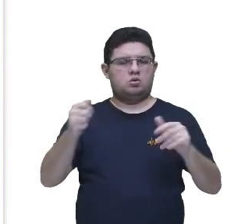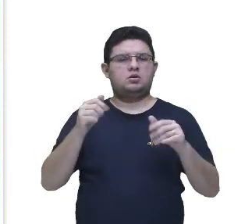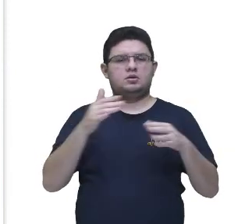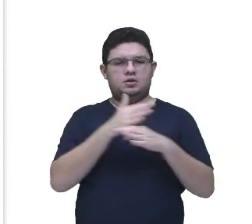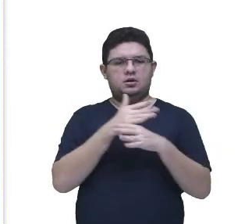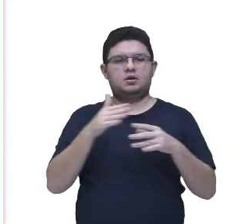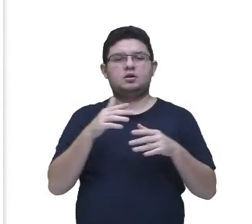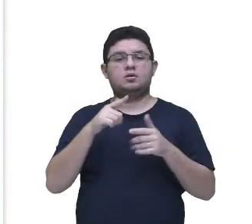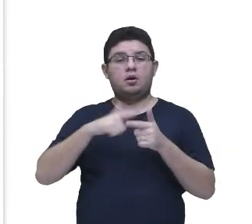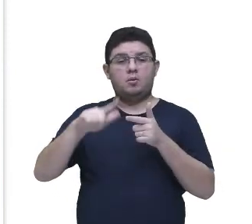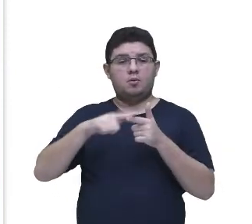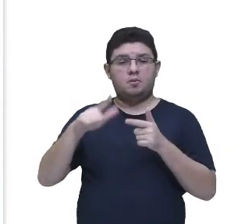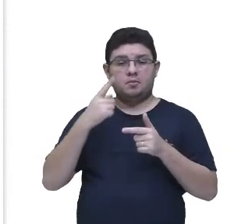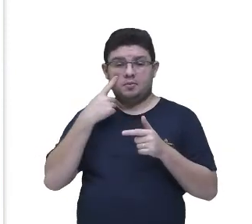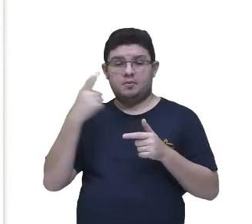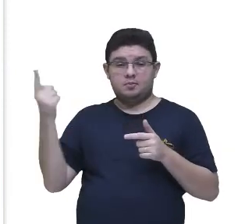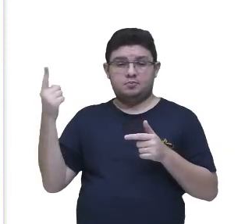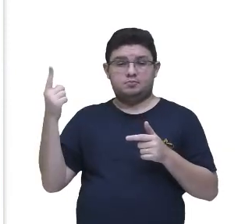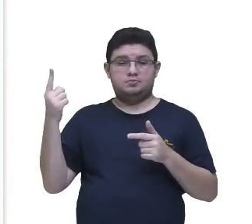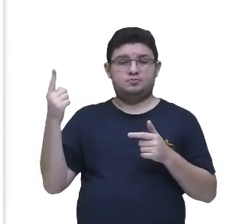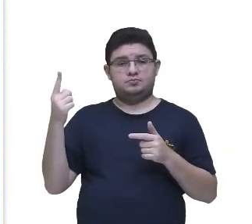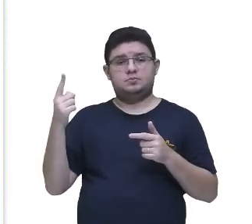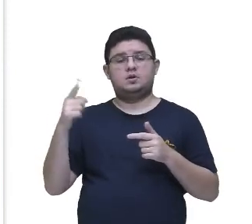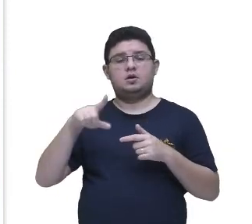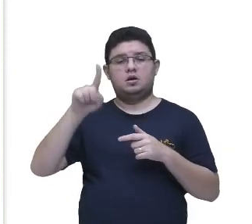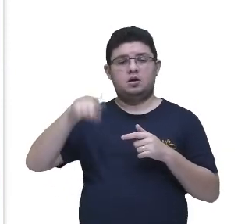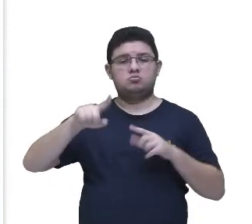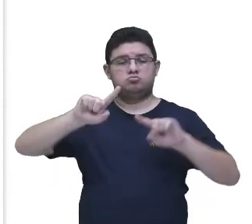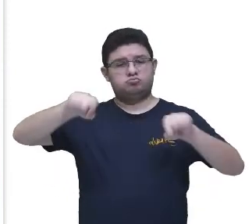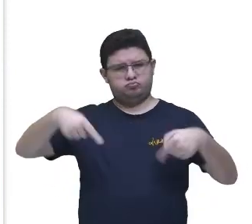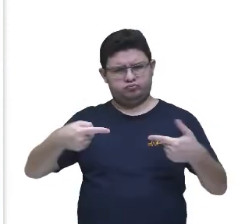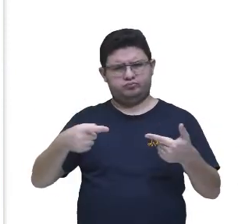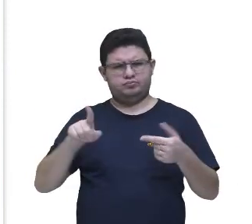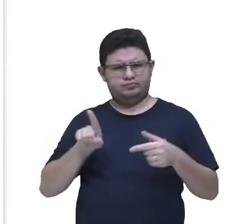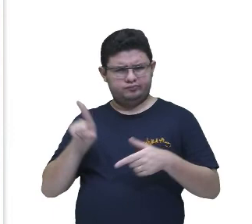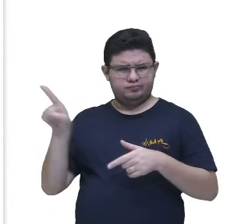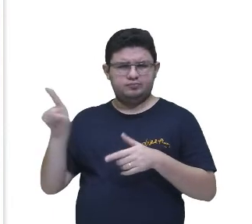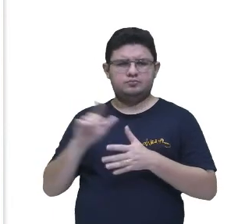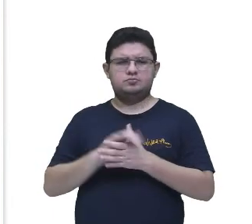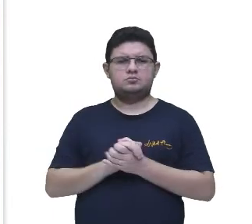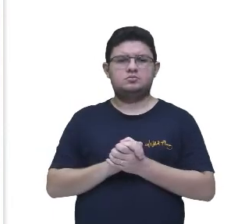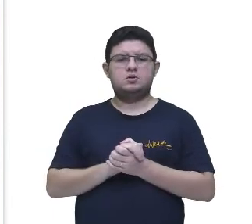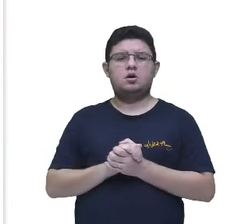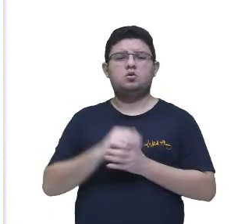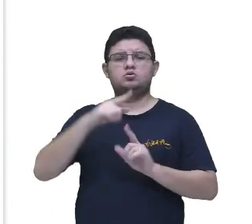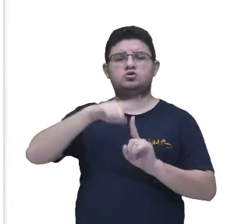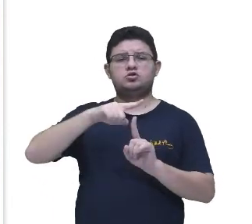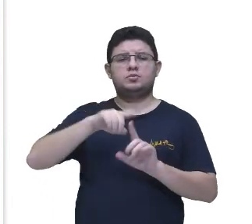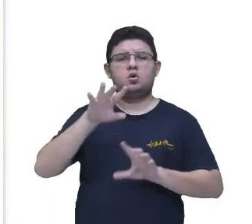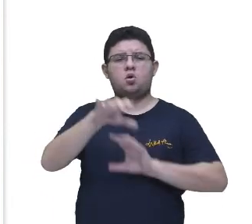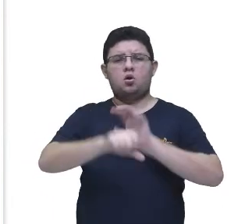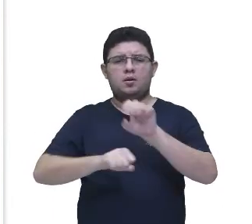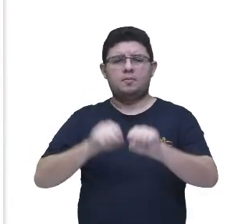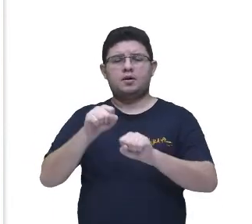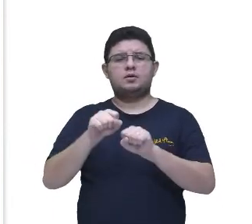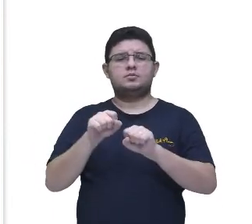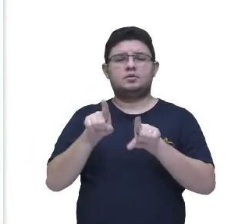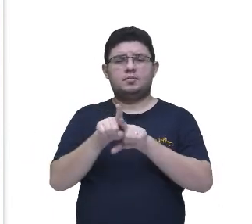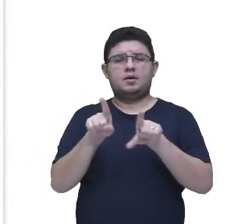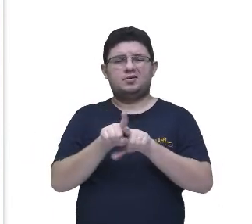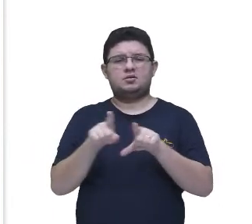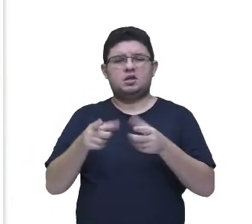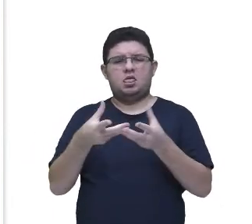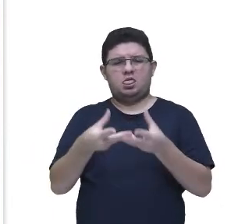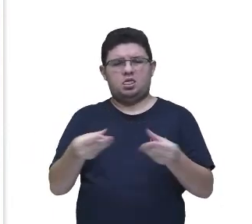nelas que se torna um grande desafio. Sobre as formas de recolhimento e contaminação do lixo urbano,